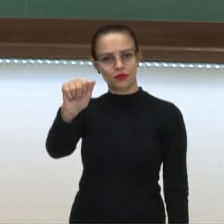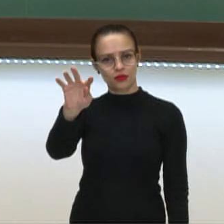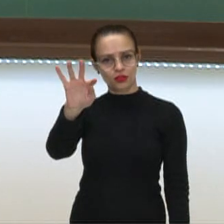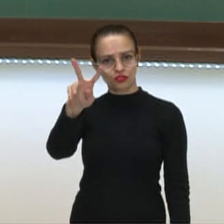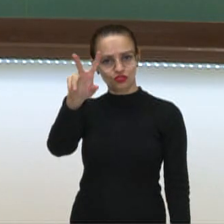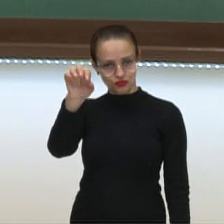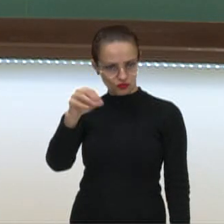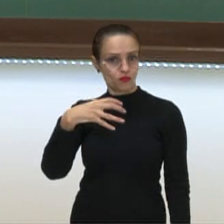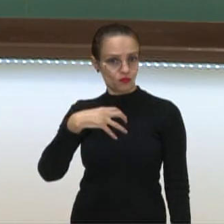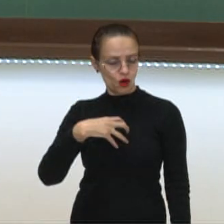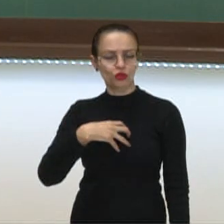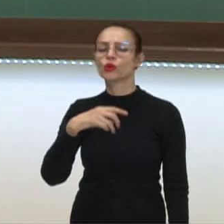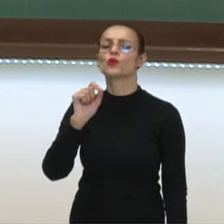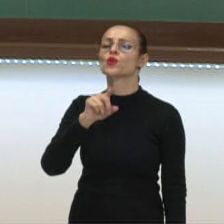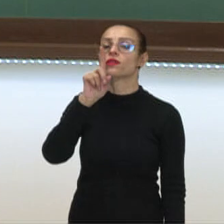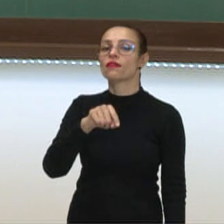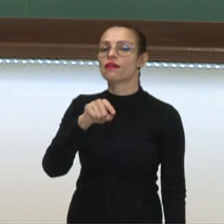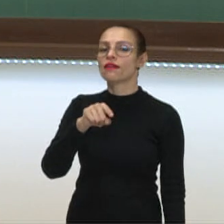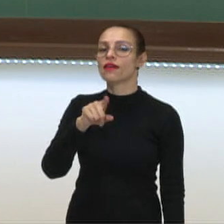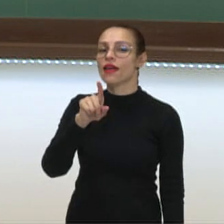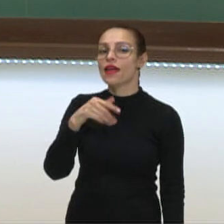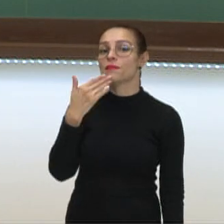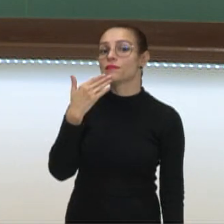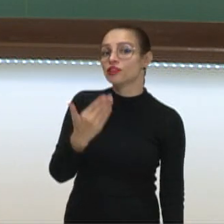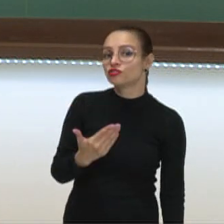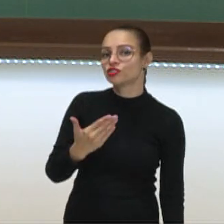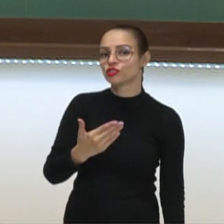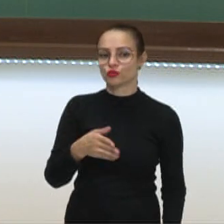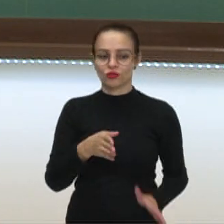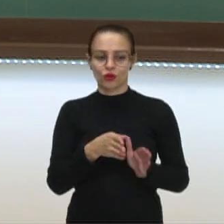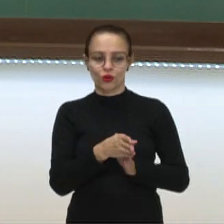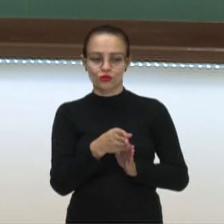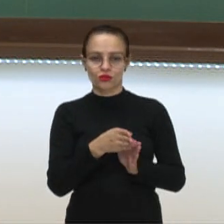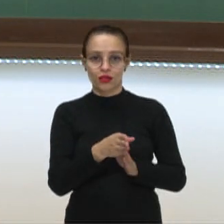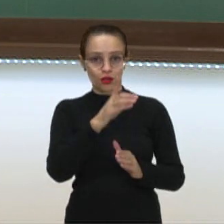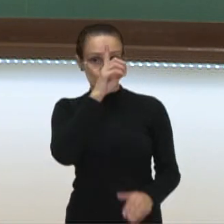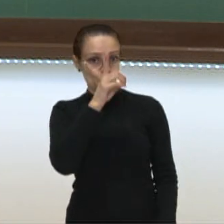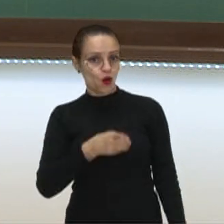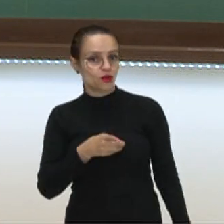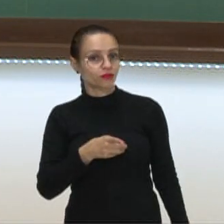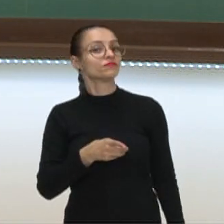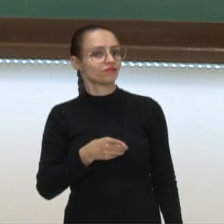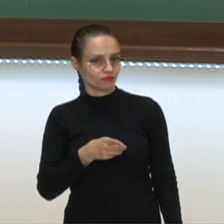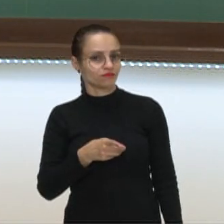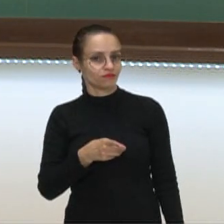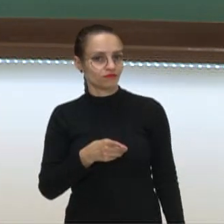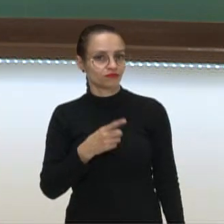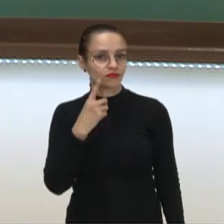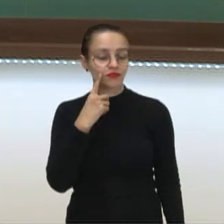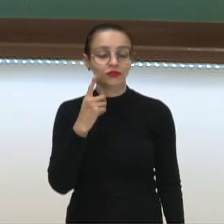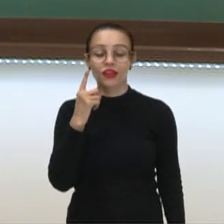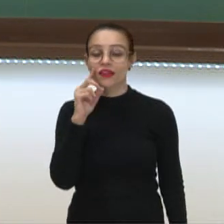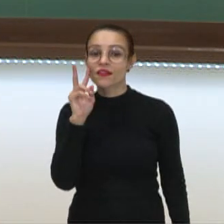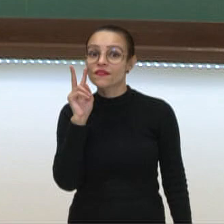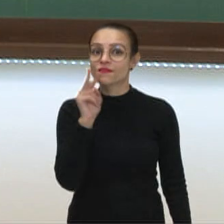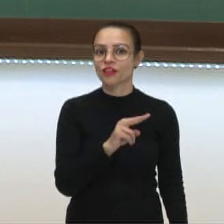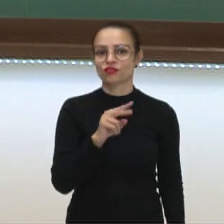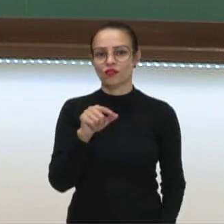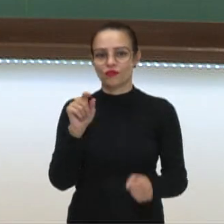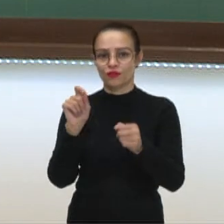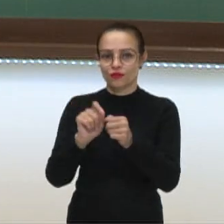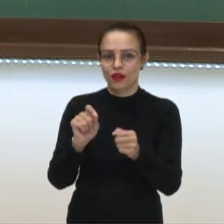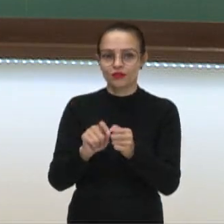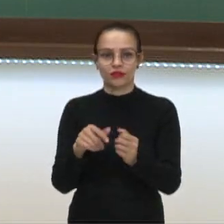modo imperativo, é um pedido, um conselho, uma ordem, tá? Então, ó, veja,